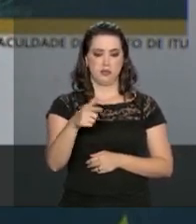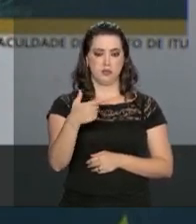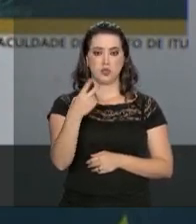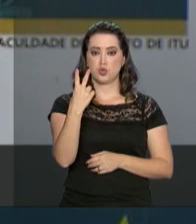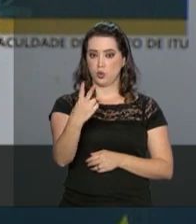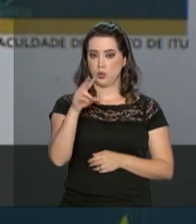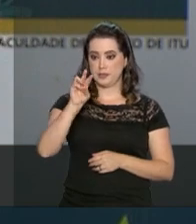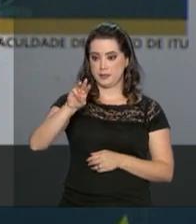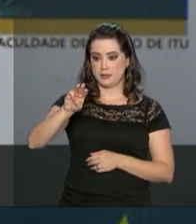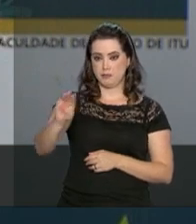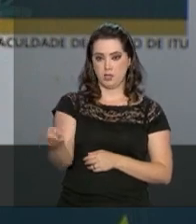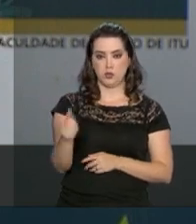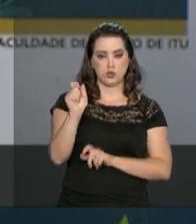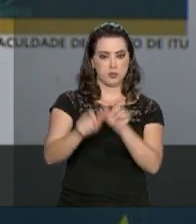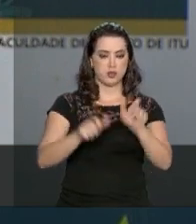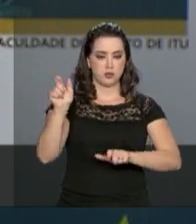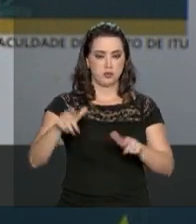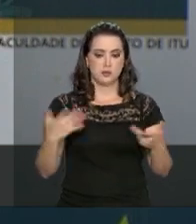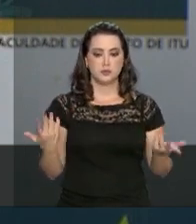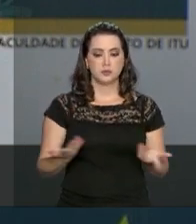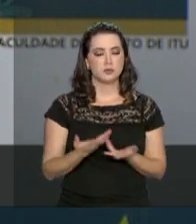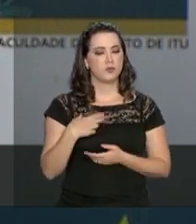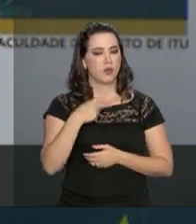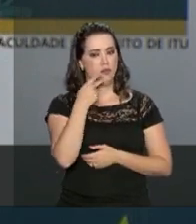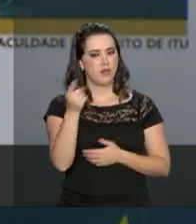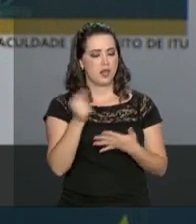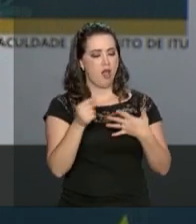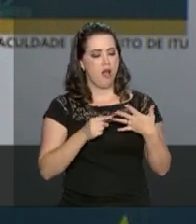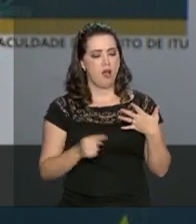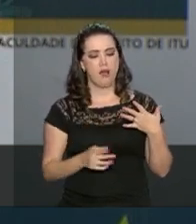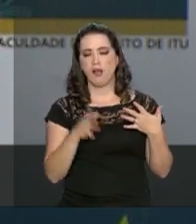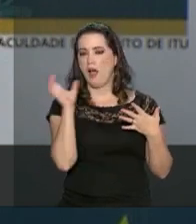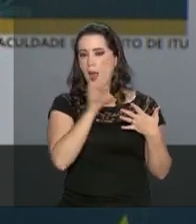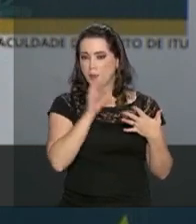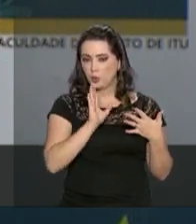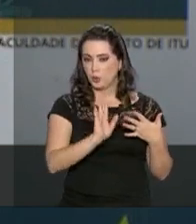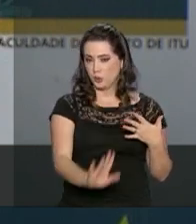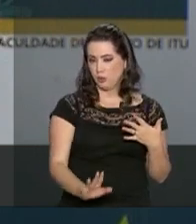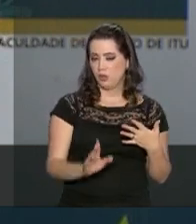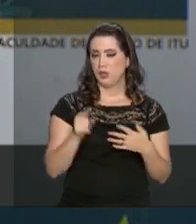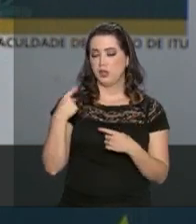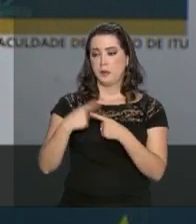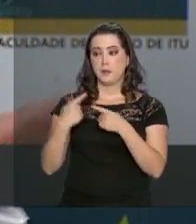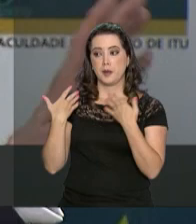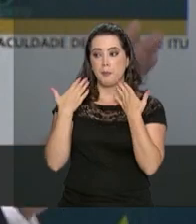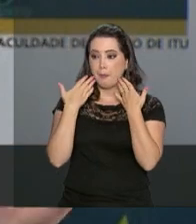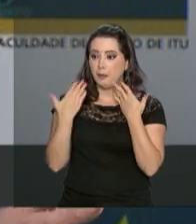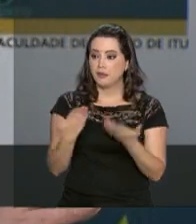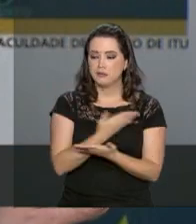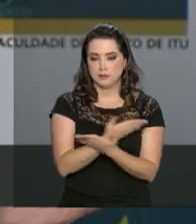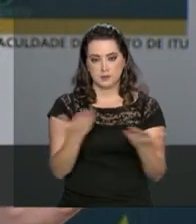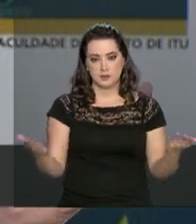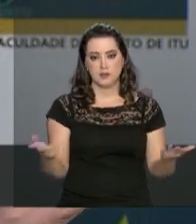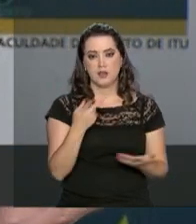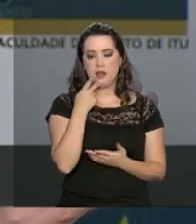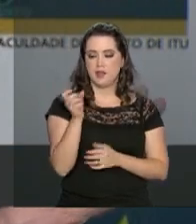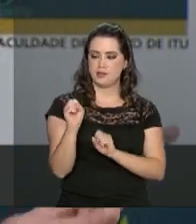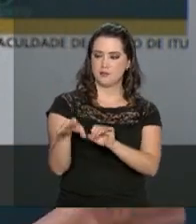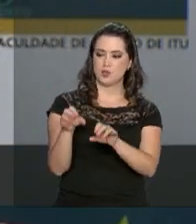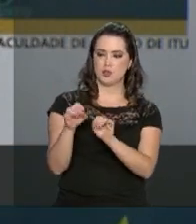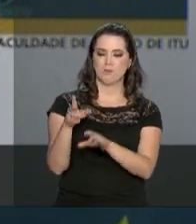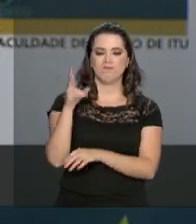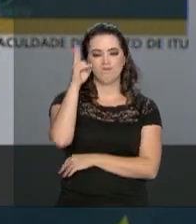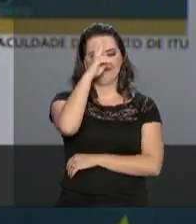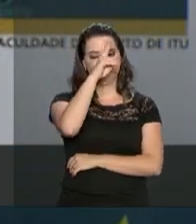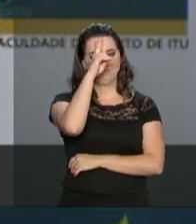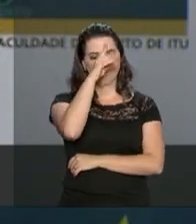2 milhões de pessoas. Não é? Então, eu estou fazendo esse brevíssimo relatório para dizer, no tocante ao ensino, por exemplo, eu me